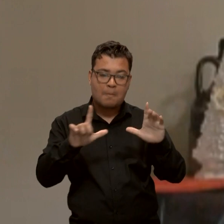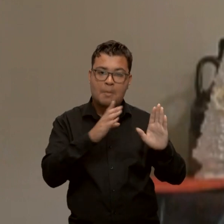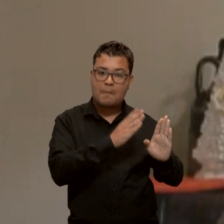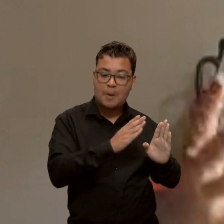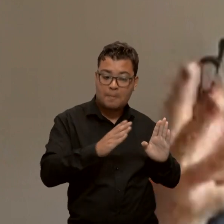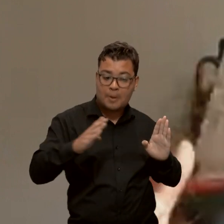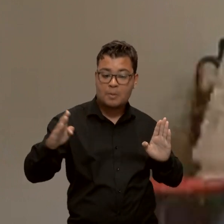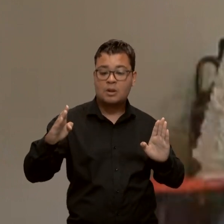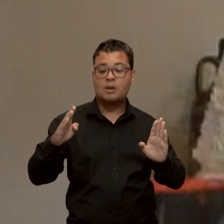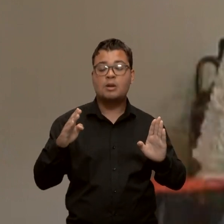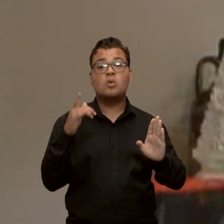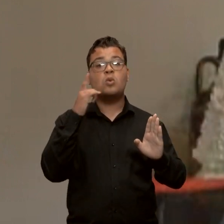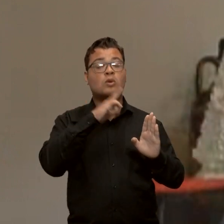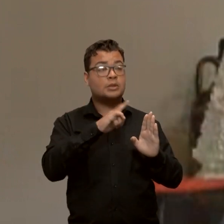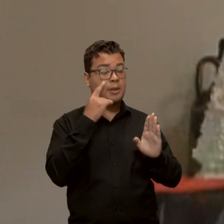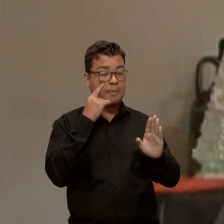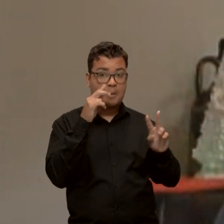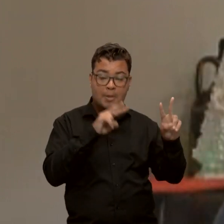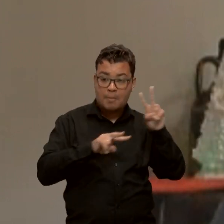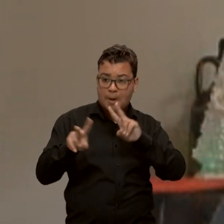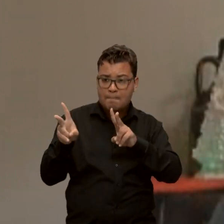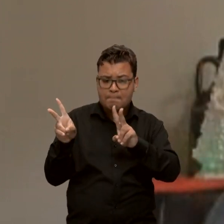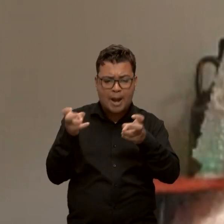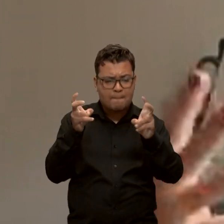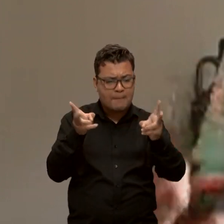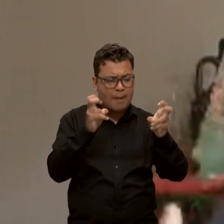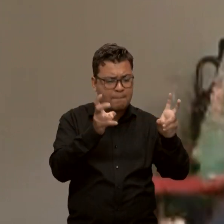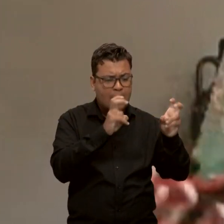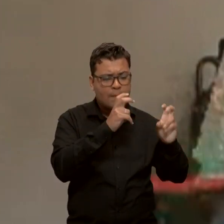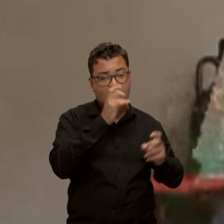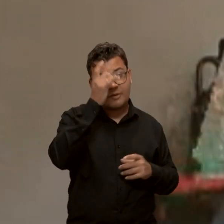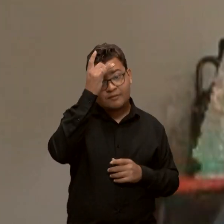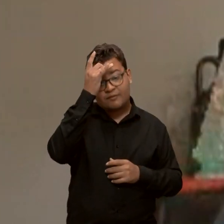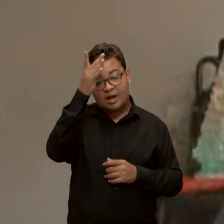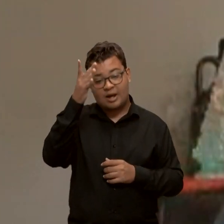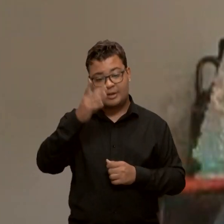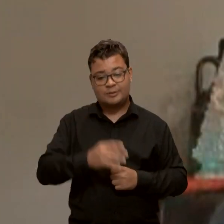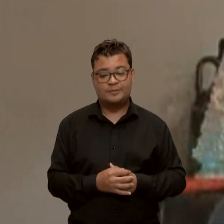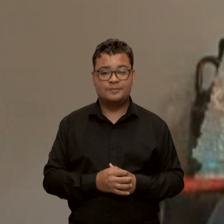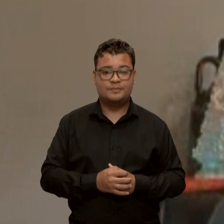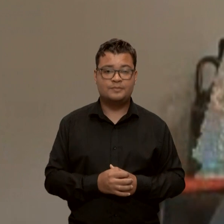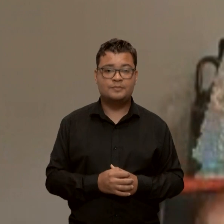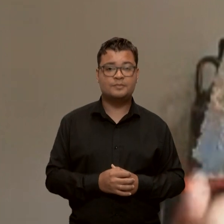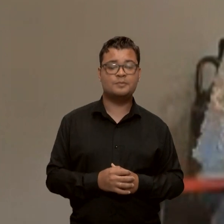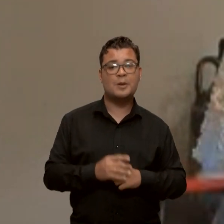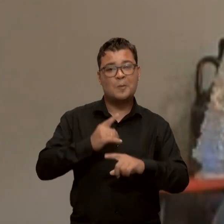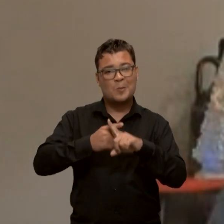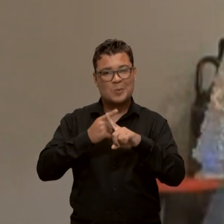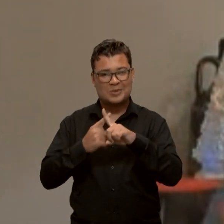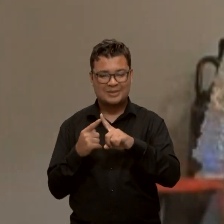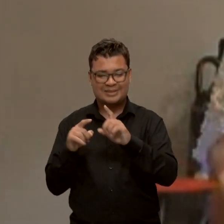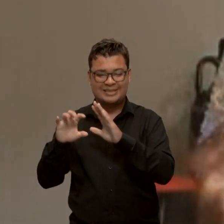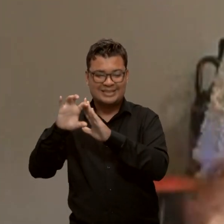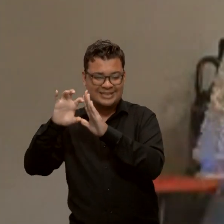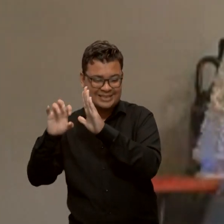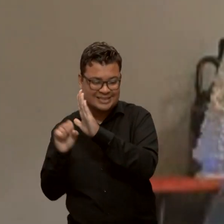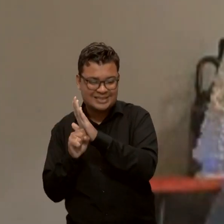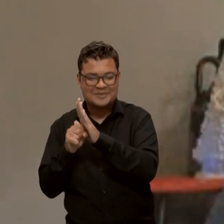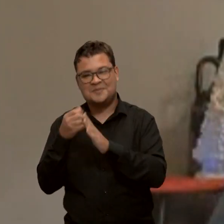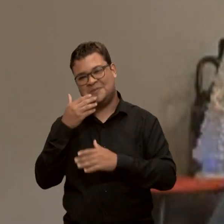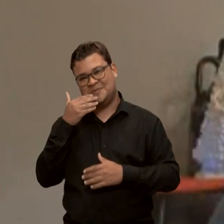PIT, passa a ser mais fácil. Porque você portar símbolos é muito melhor. Você vai